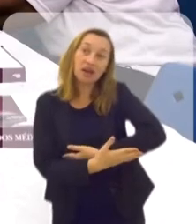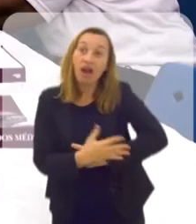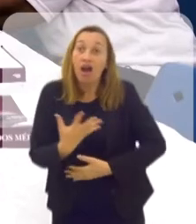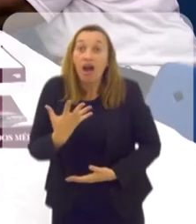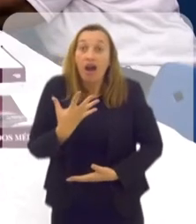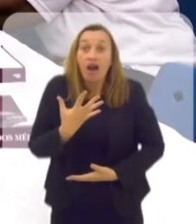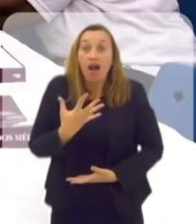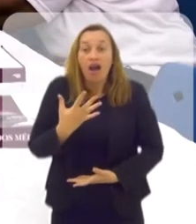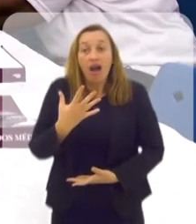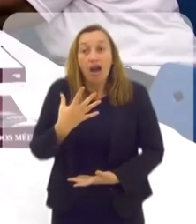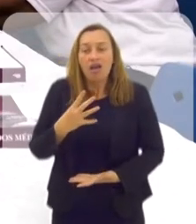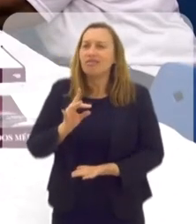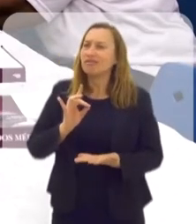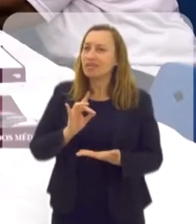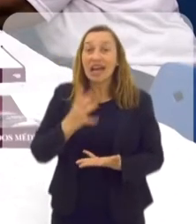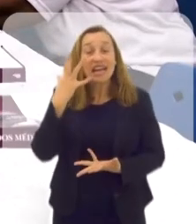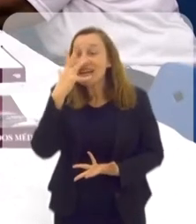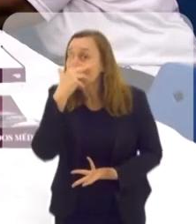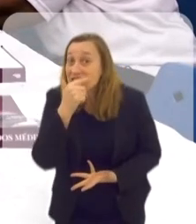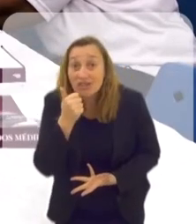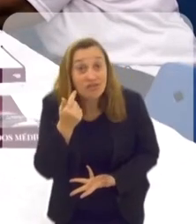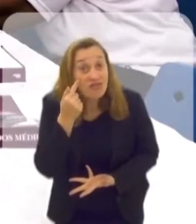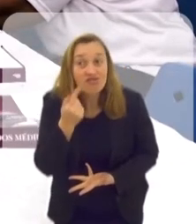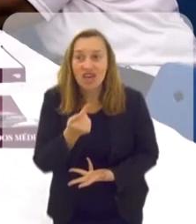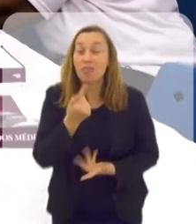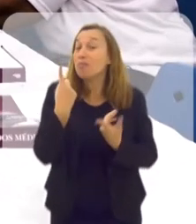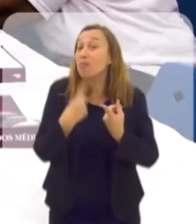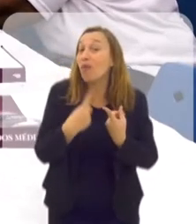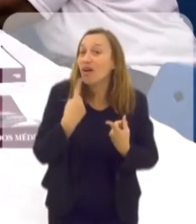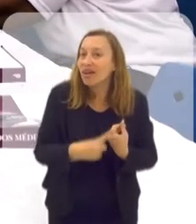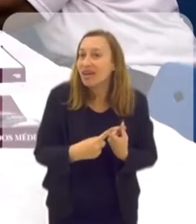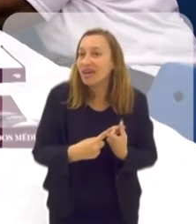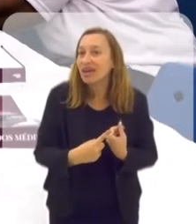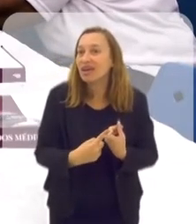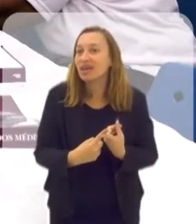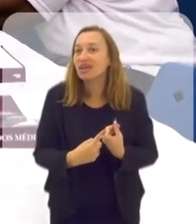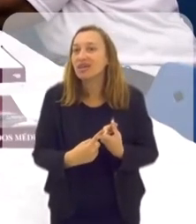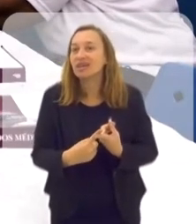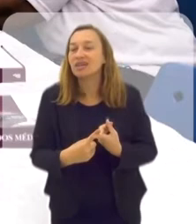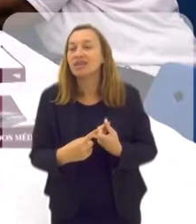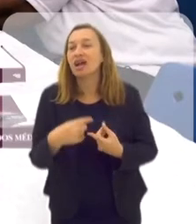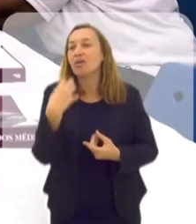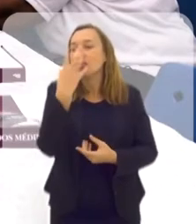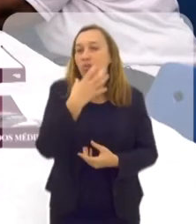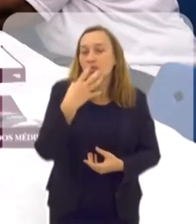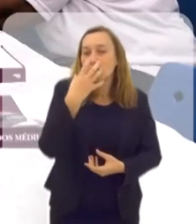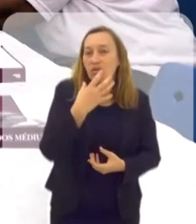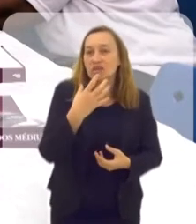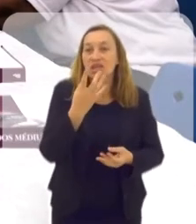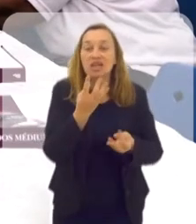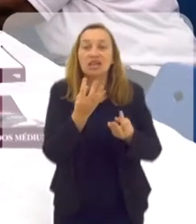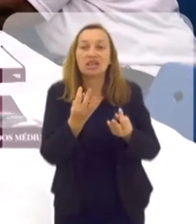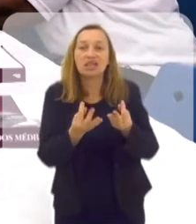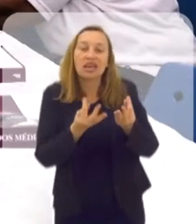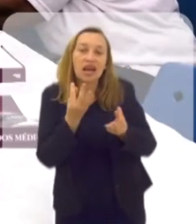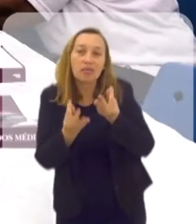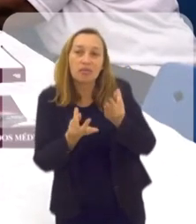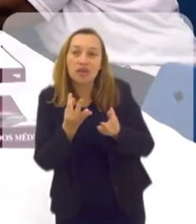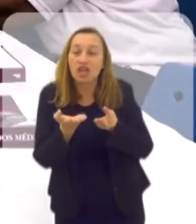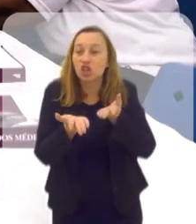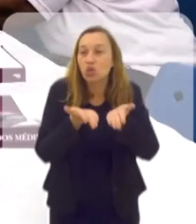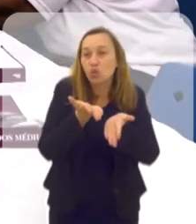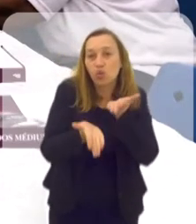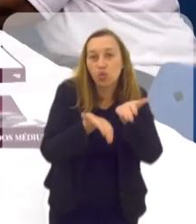bebês. Nossa. É muito bonito de se ver, porque é através de musicoterapia,